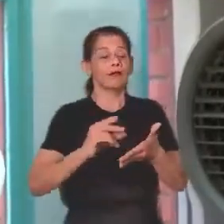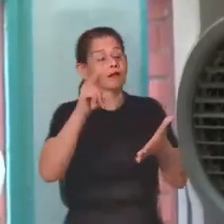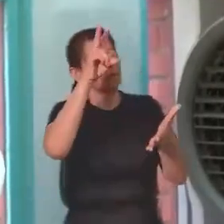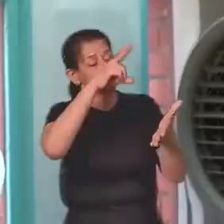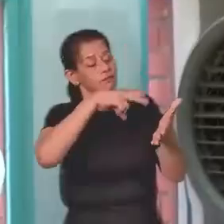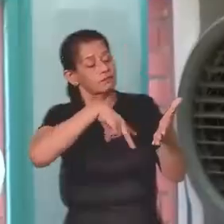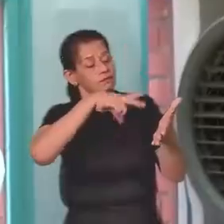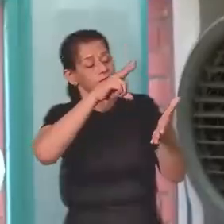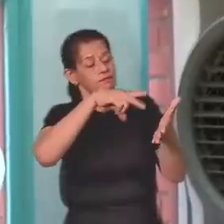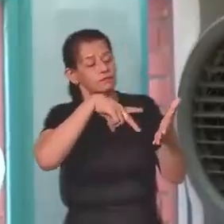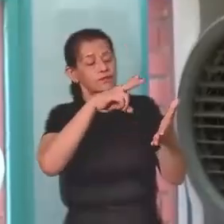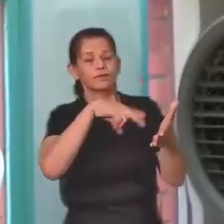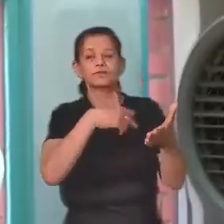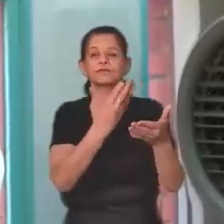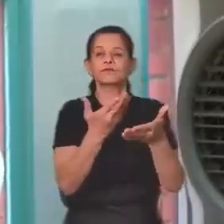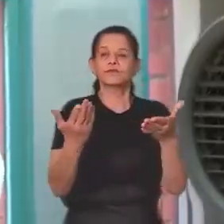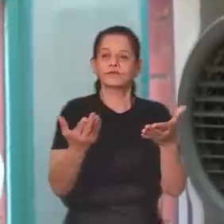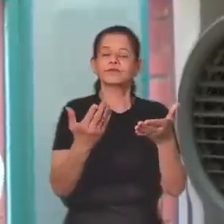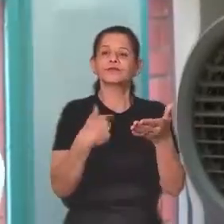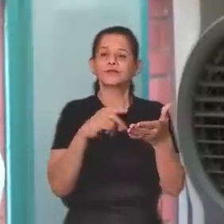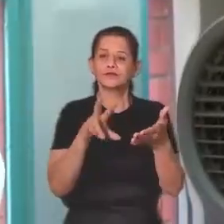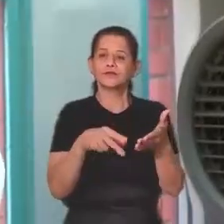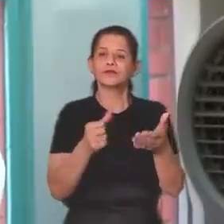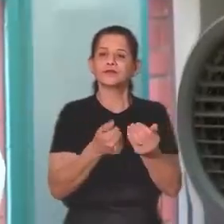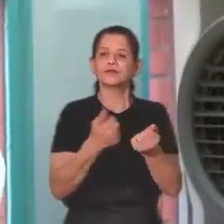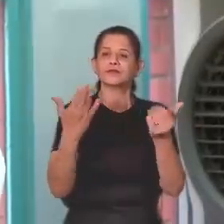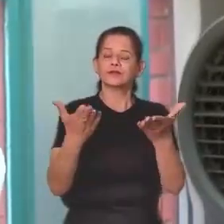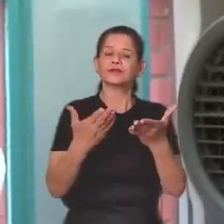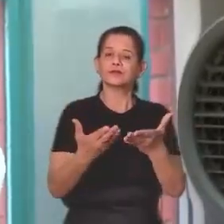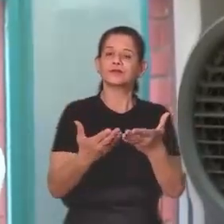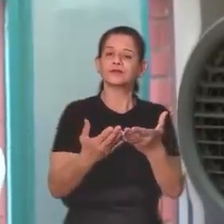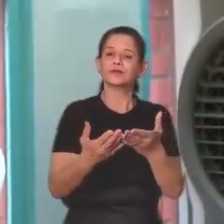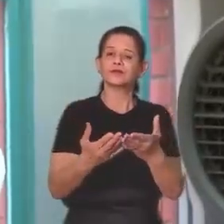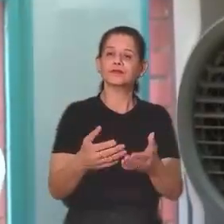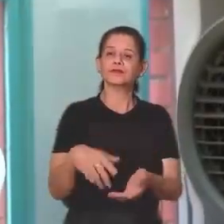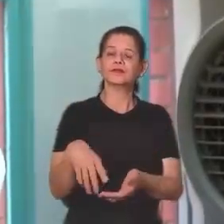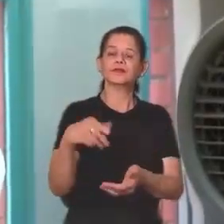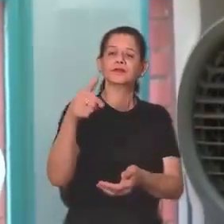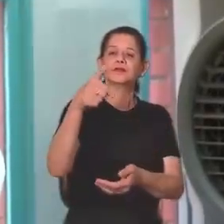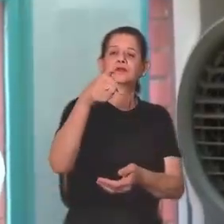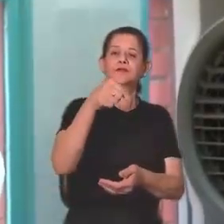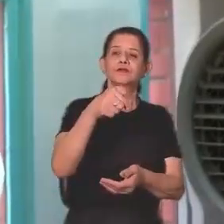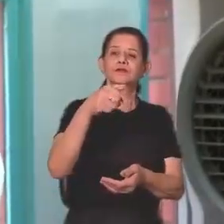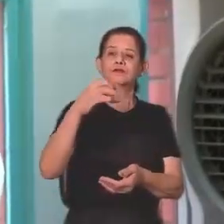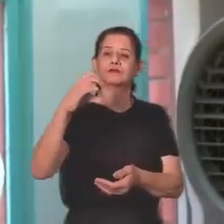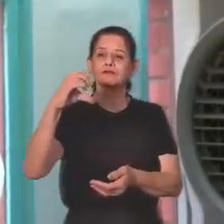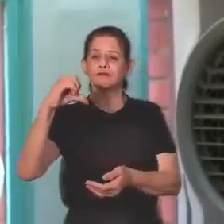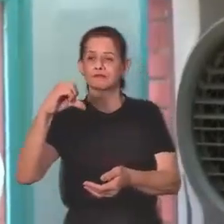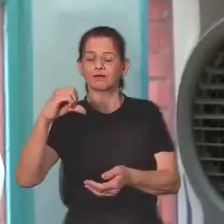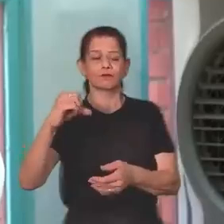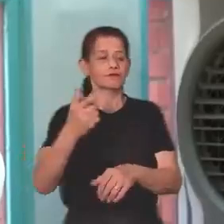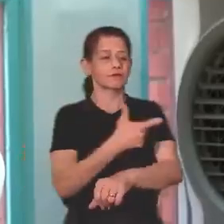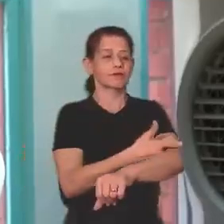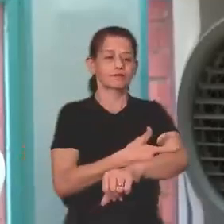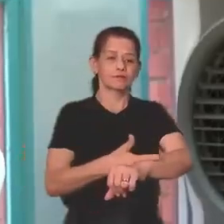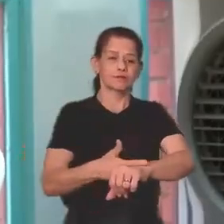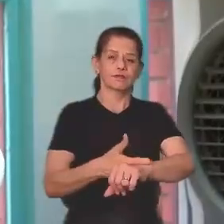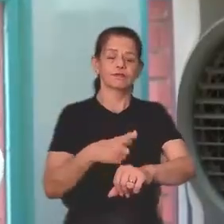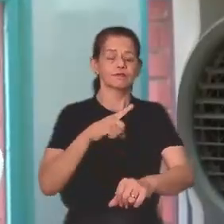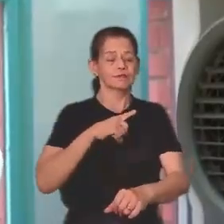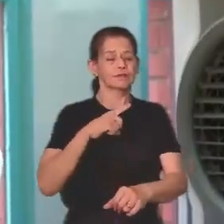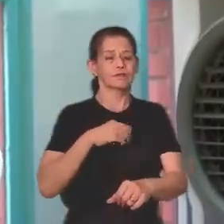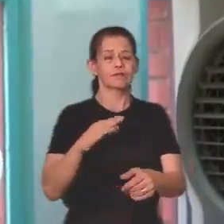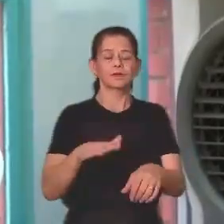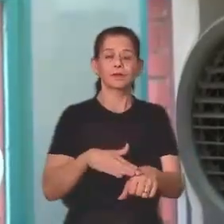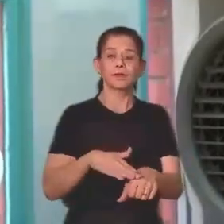leitura, através do cumprimento da 10.639 na educação, né, que a gente tem aí